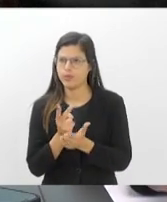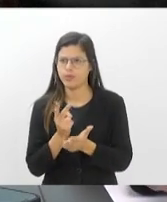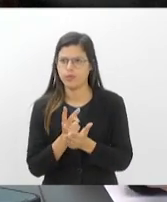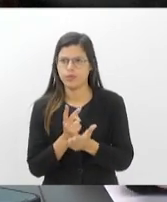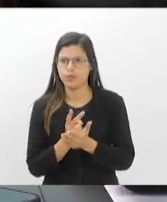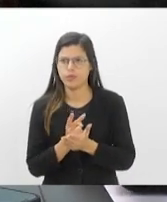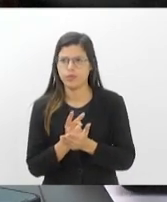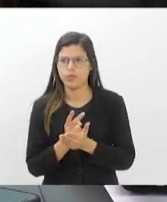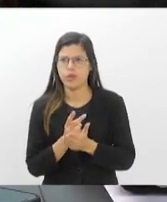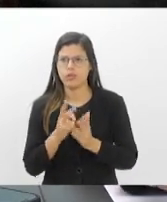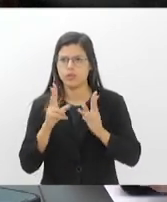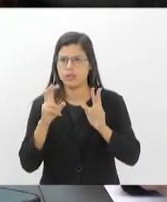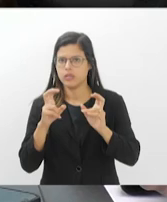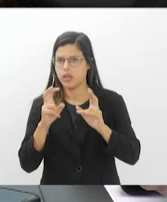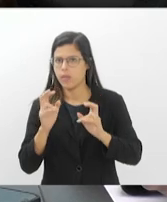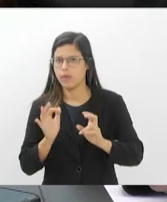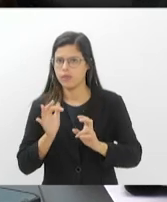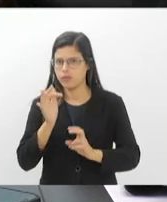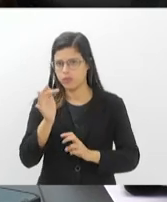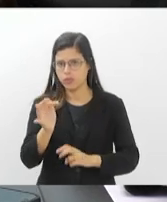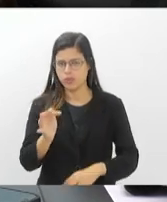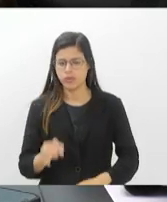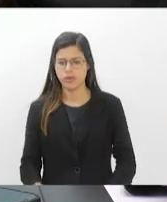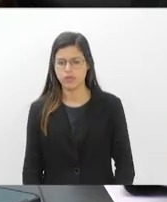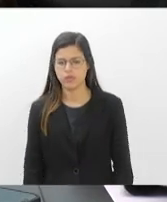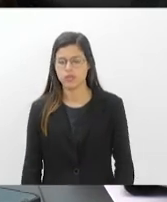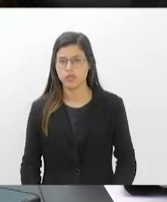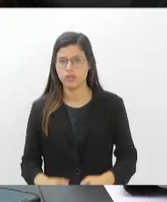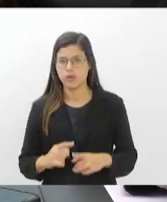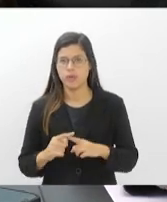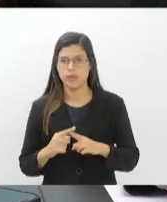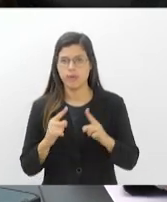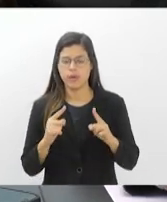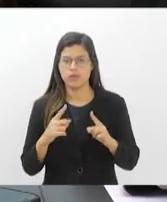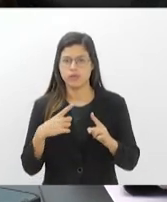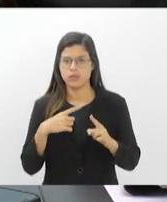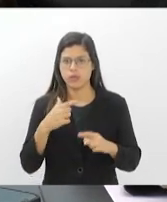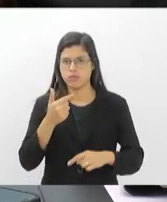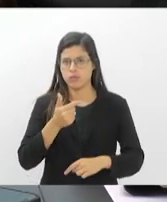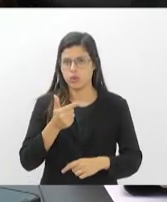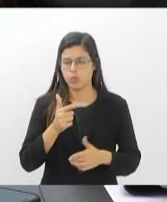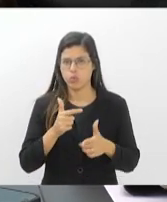tema futuramente. Mas tem uma segunda questão.